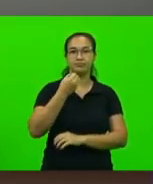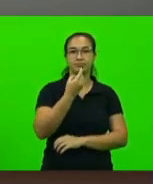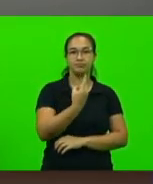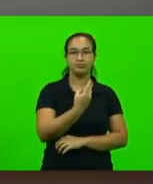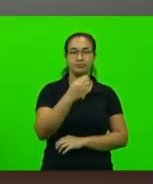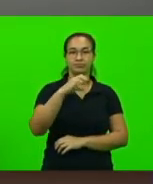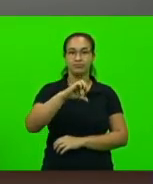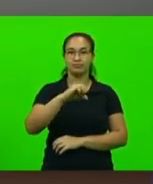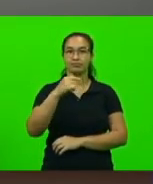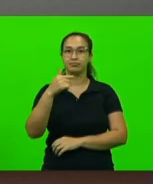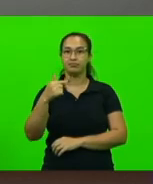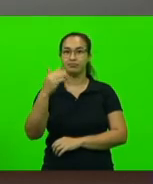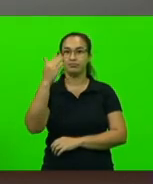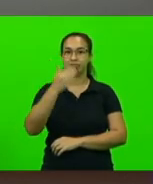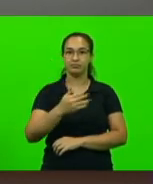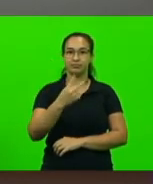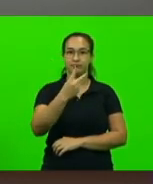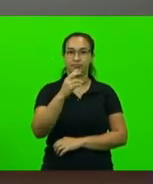197/20,